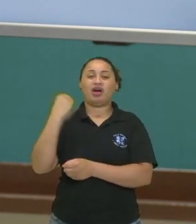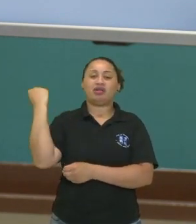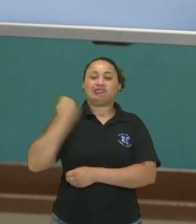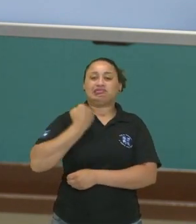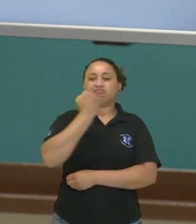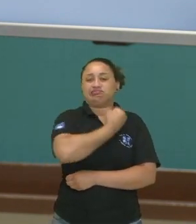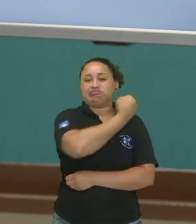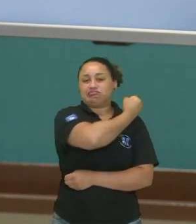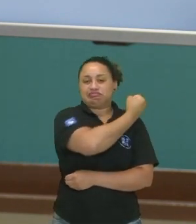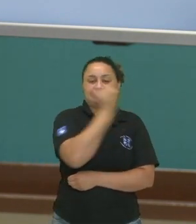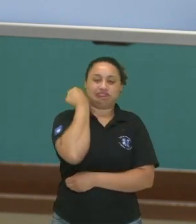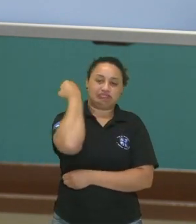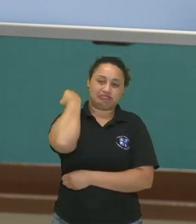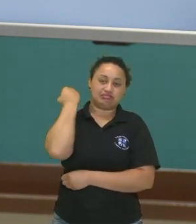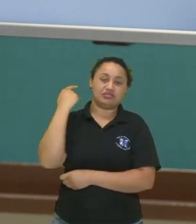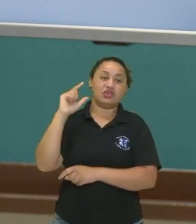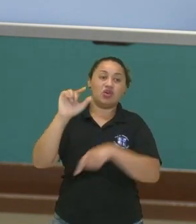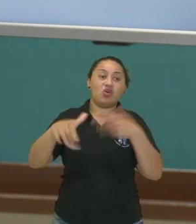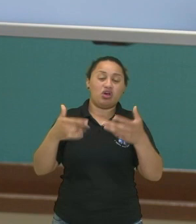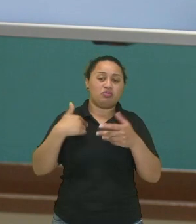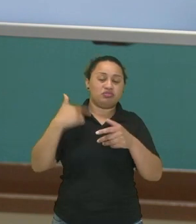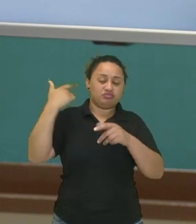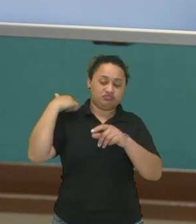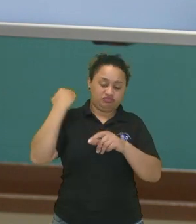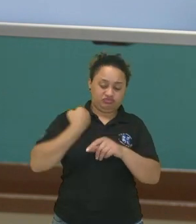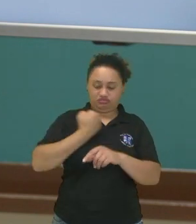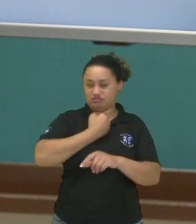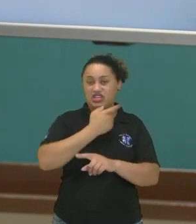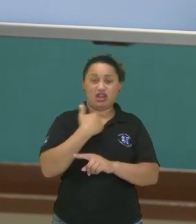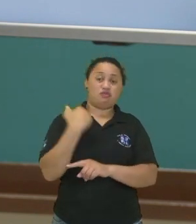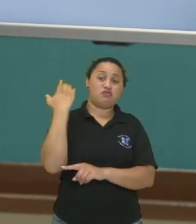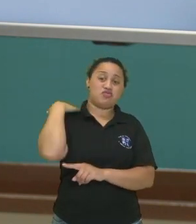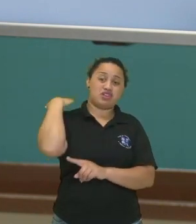do Senado pelas costas. Júlio César,